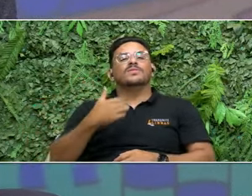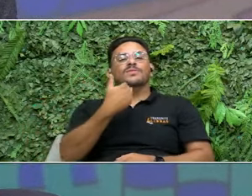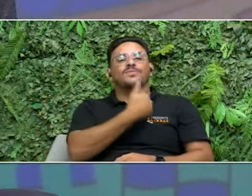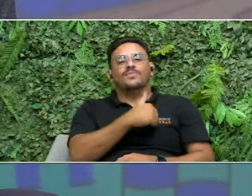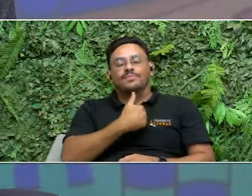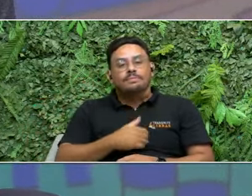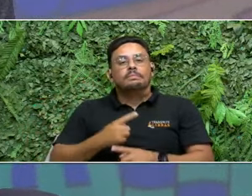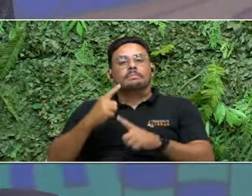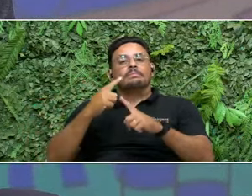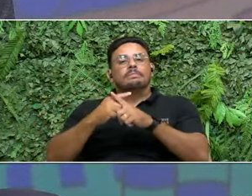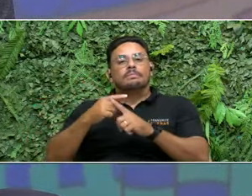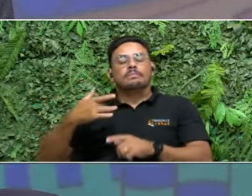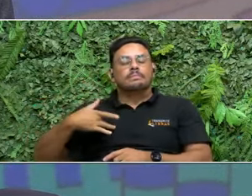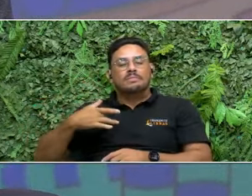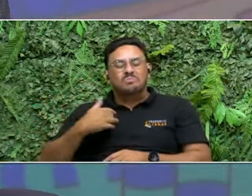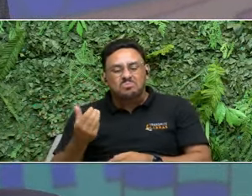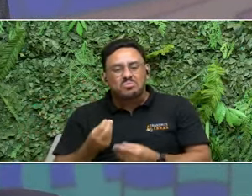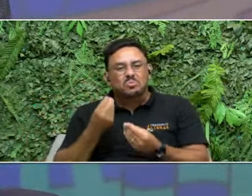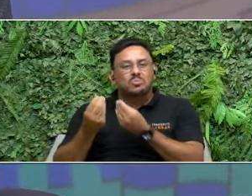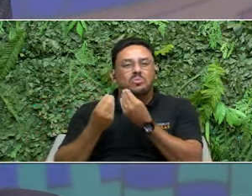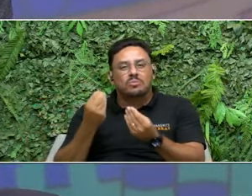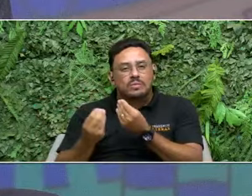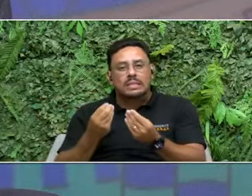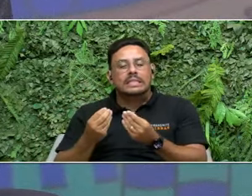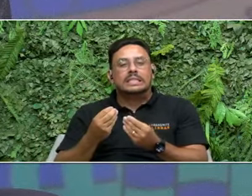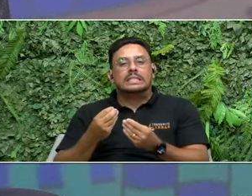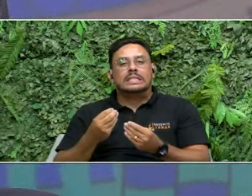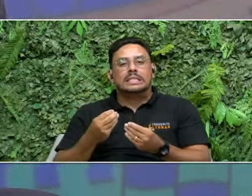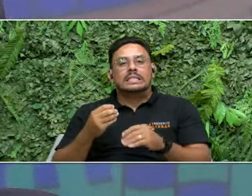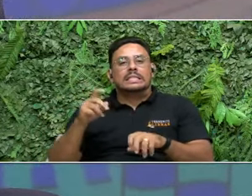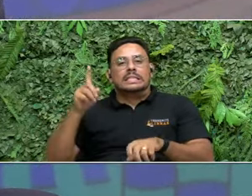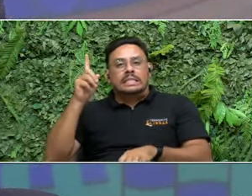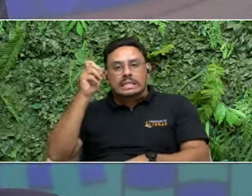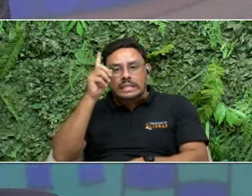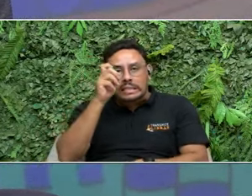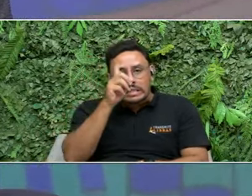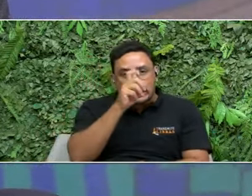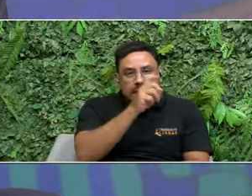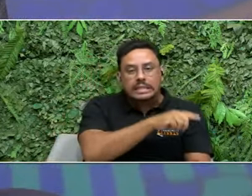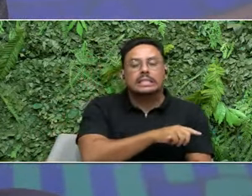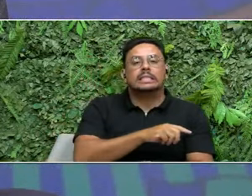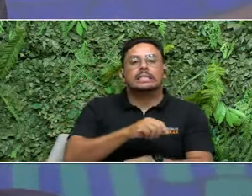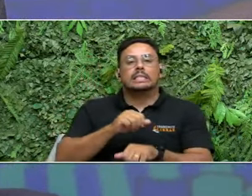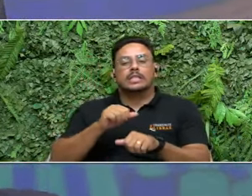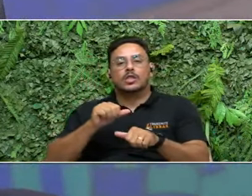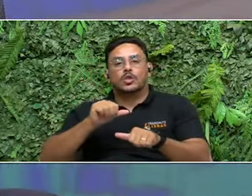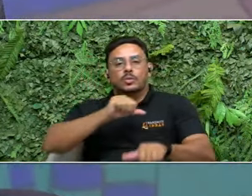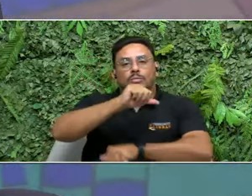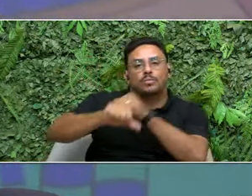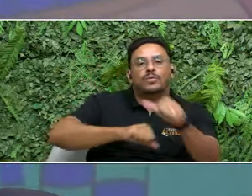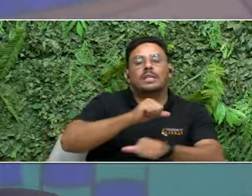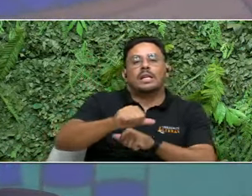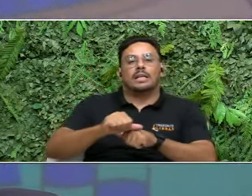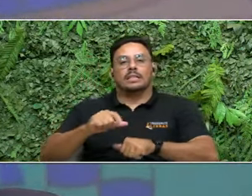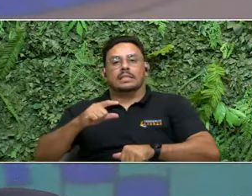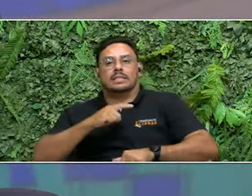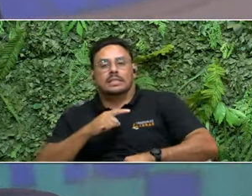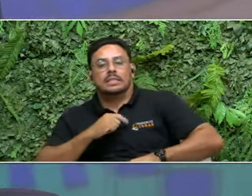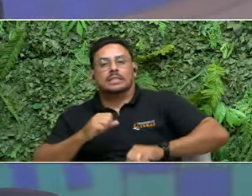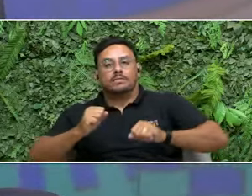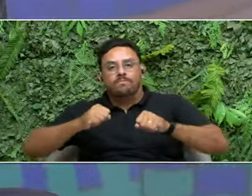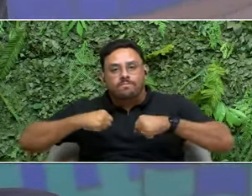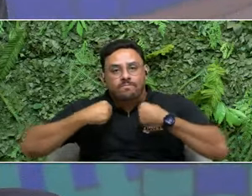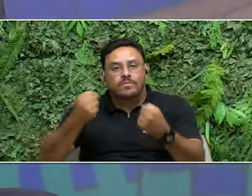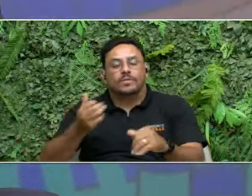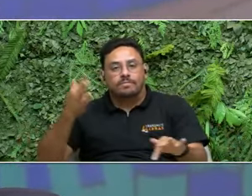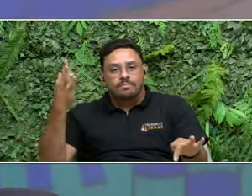um jogo como esse Um clássico com drama Um clássico com pontos de virada Um clássico com superação